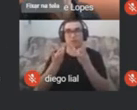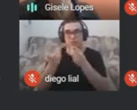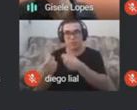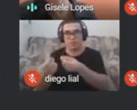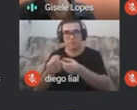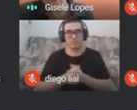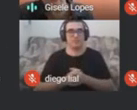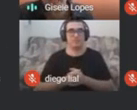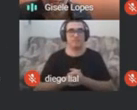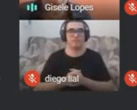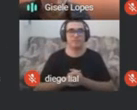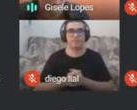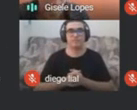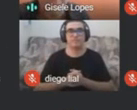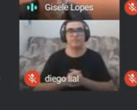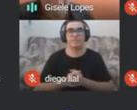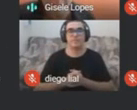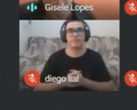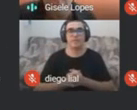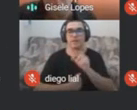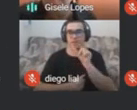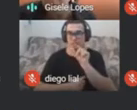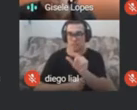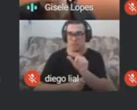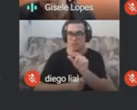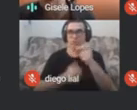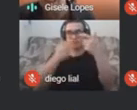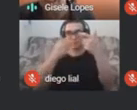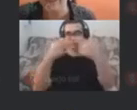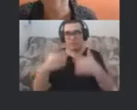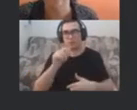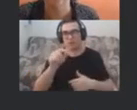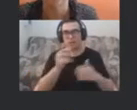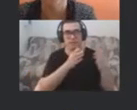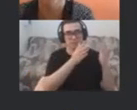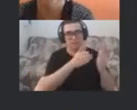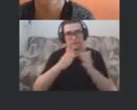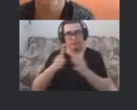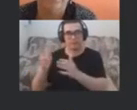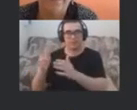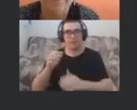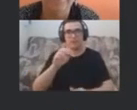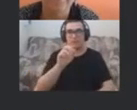Bom, vamos falar um pouco sobre o que é o processo analítico, como que nós fazemos análise.